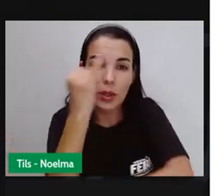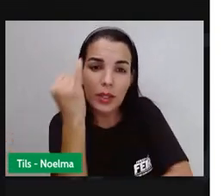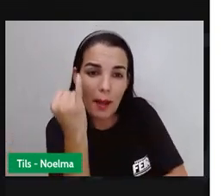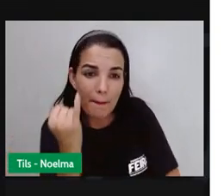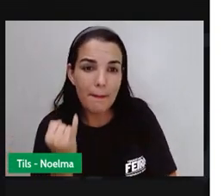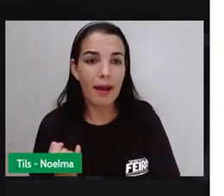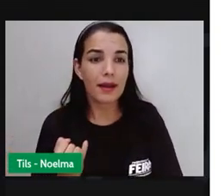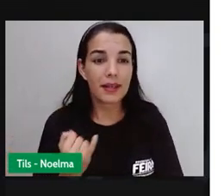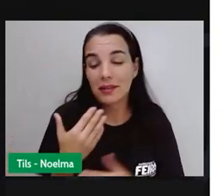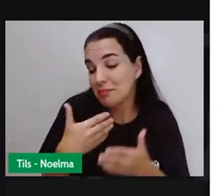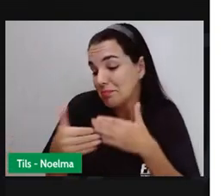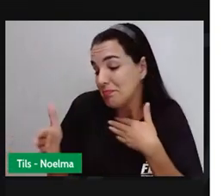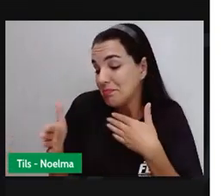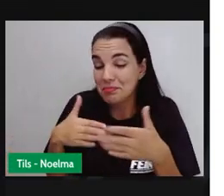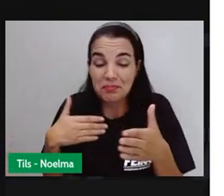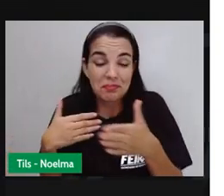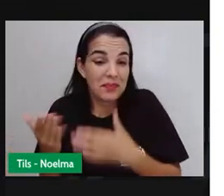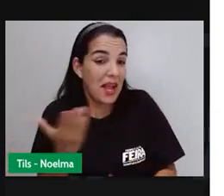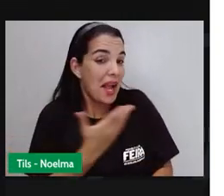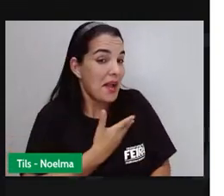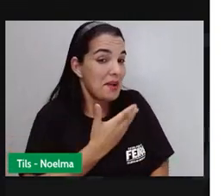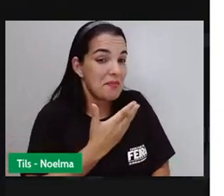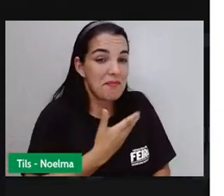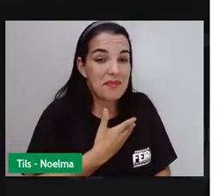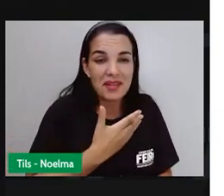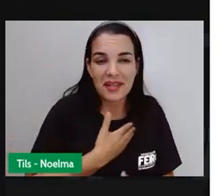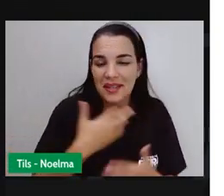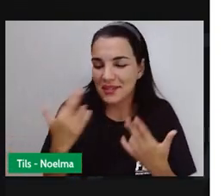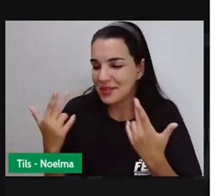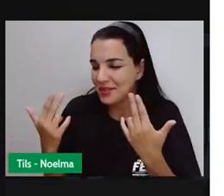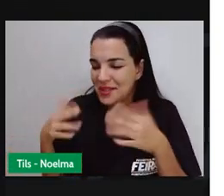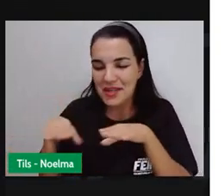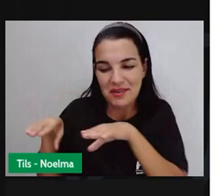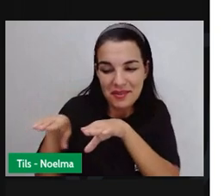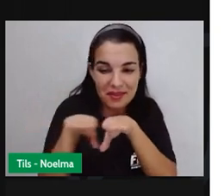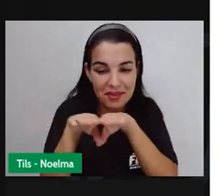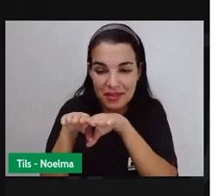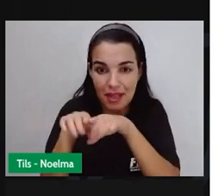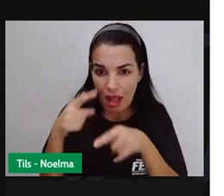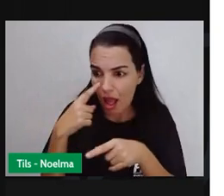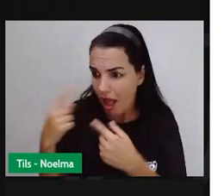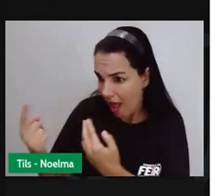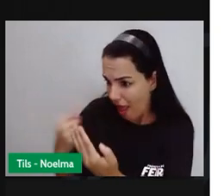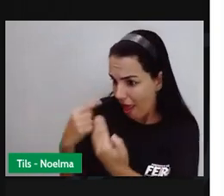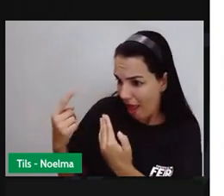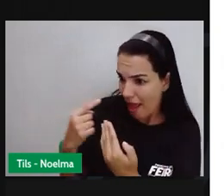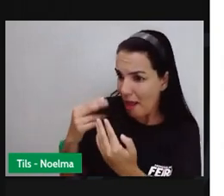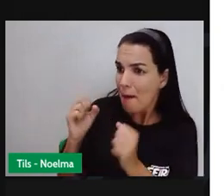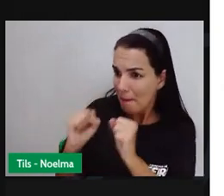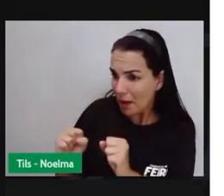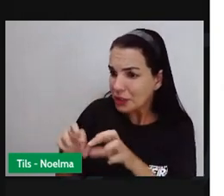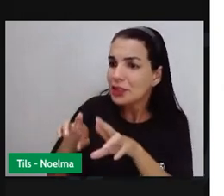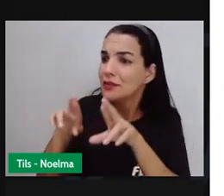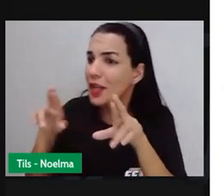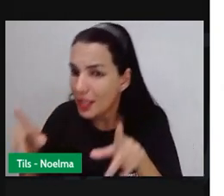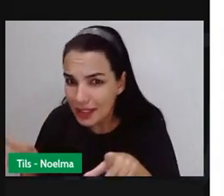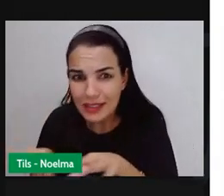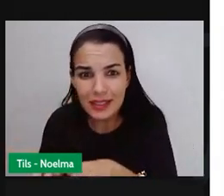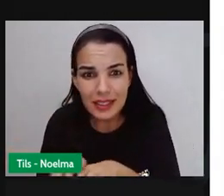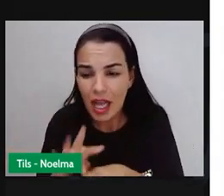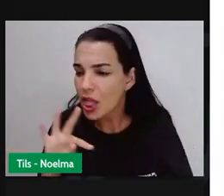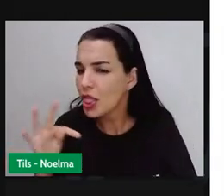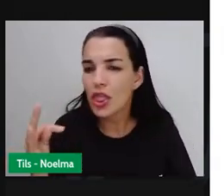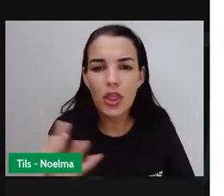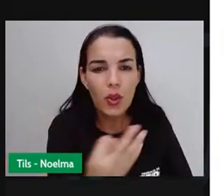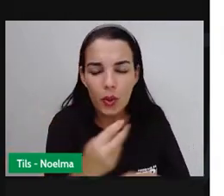agrada é que um amigo a gente acolhe sem pensar. Pode ser igualzinho a gente, ou muito diferente, todos têm